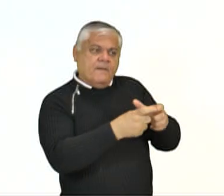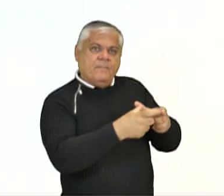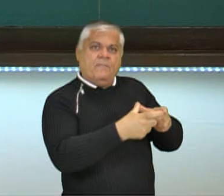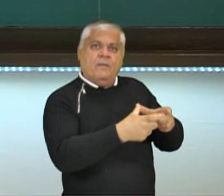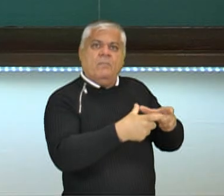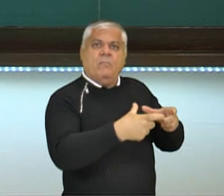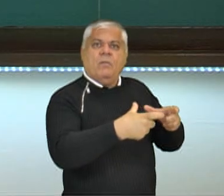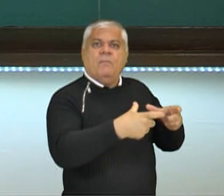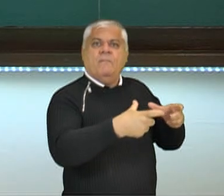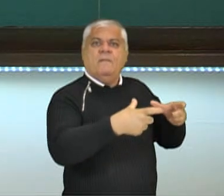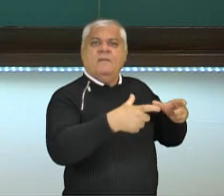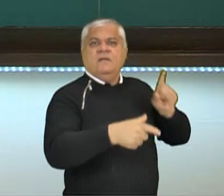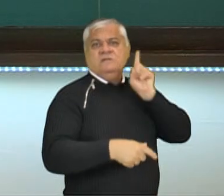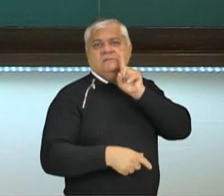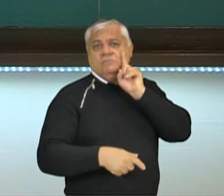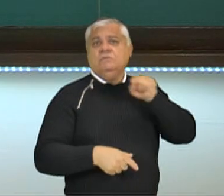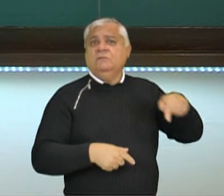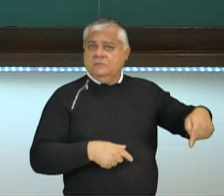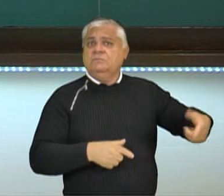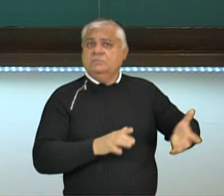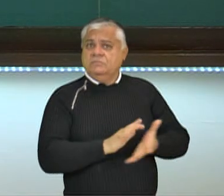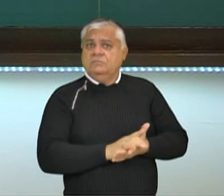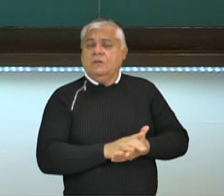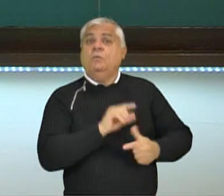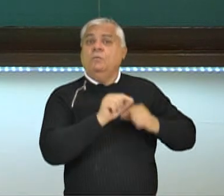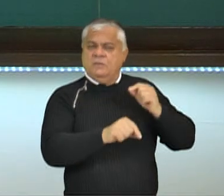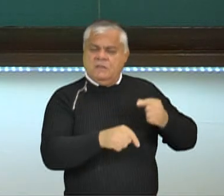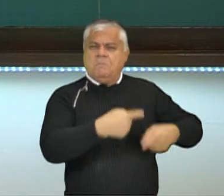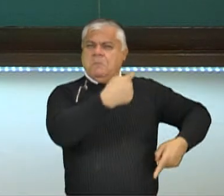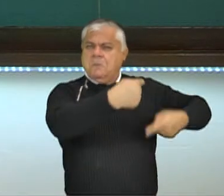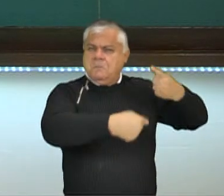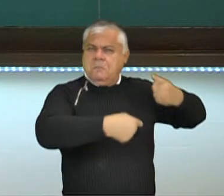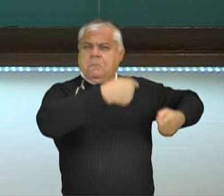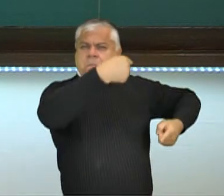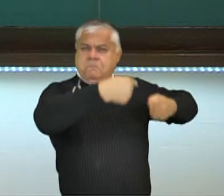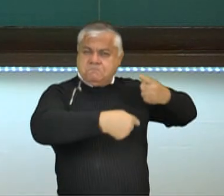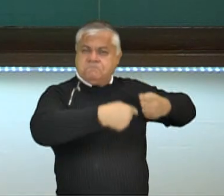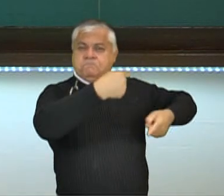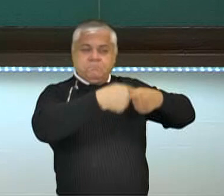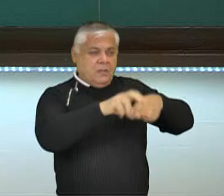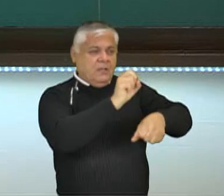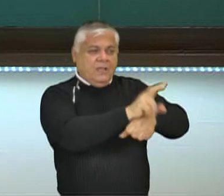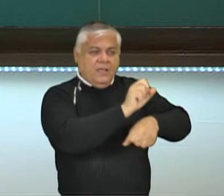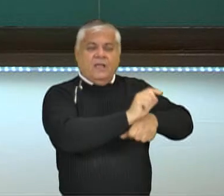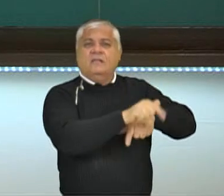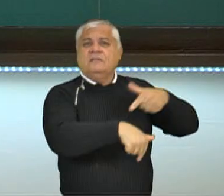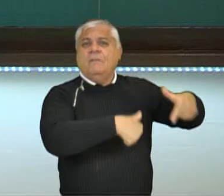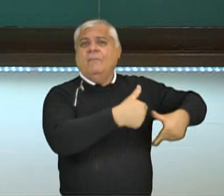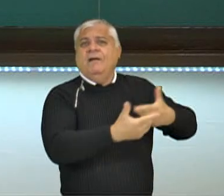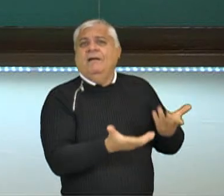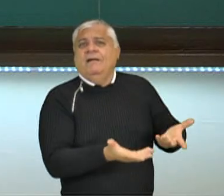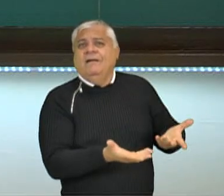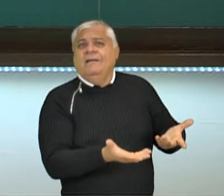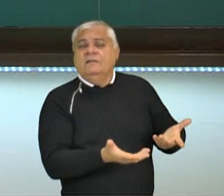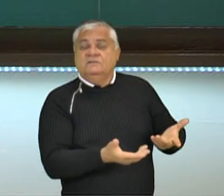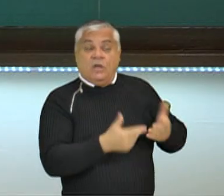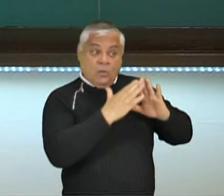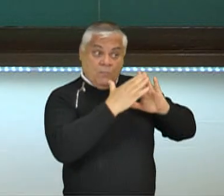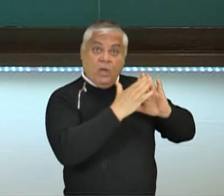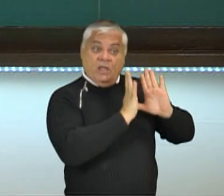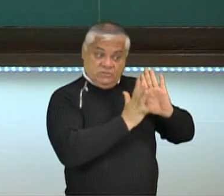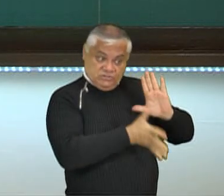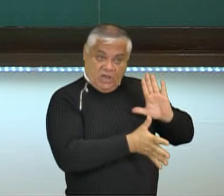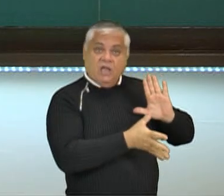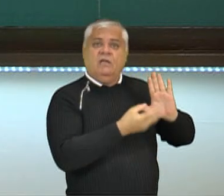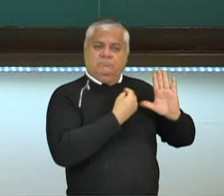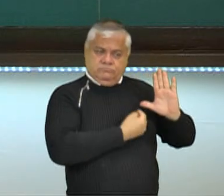número de pessoas nos Estados Unidos. E isso gera concorrência de vagas de trabalho. Então, quem já mora nos Estados Unidos,